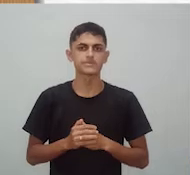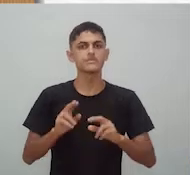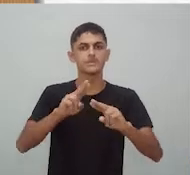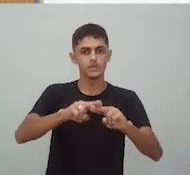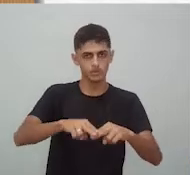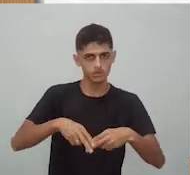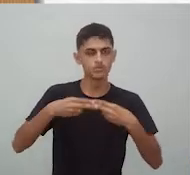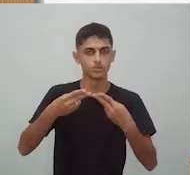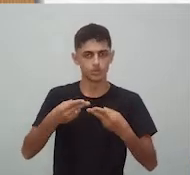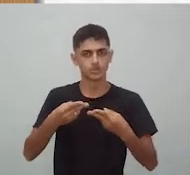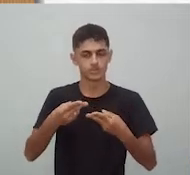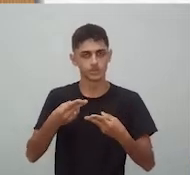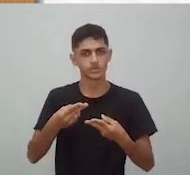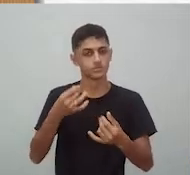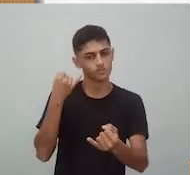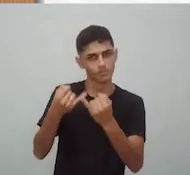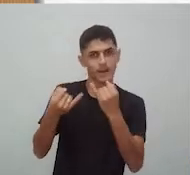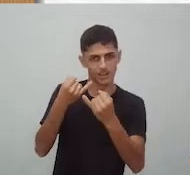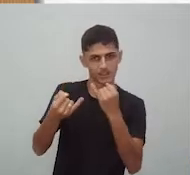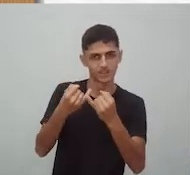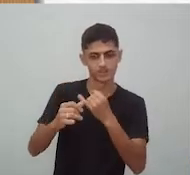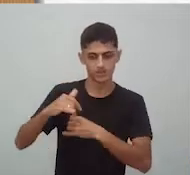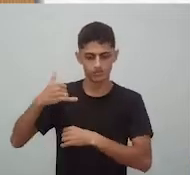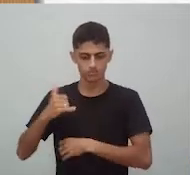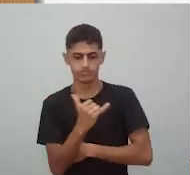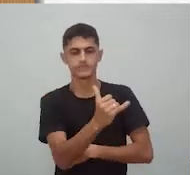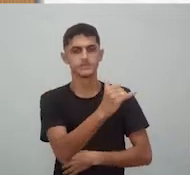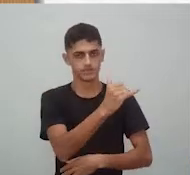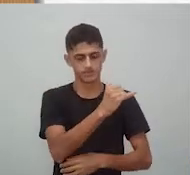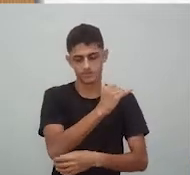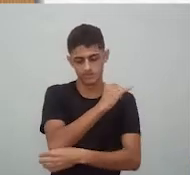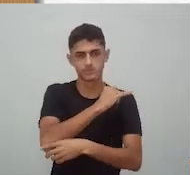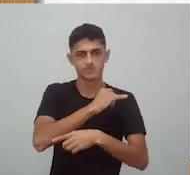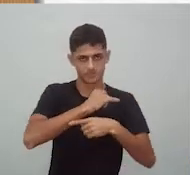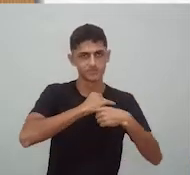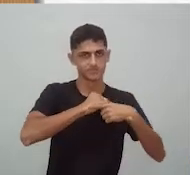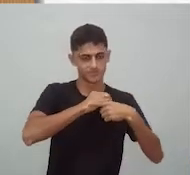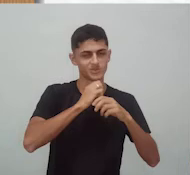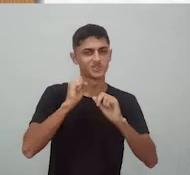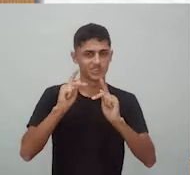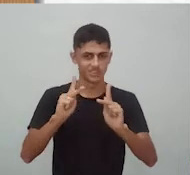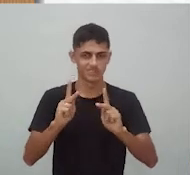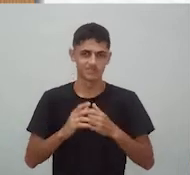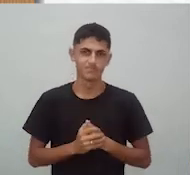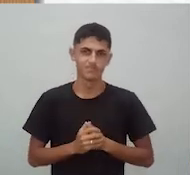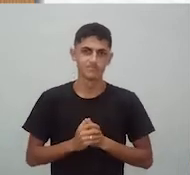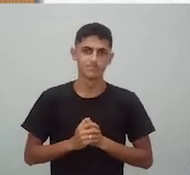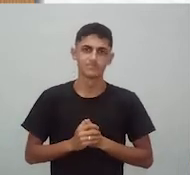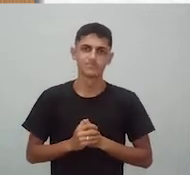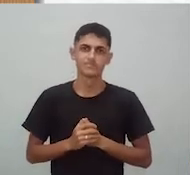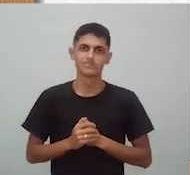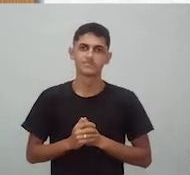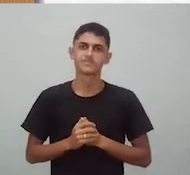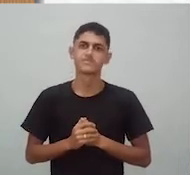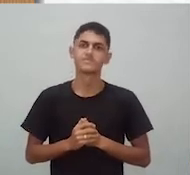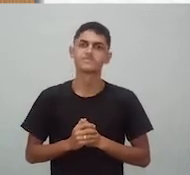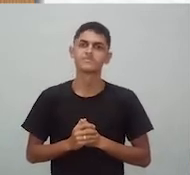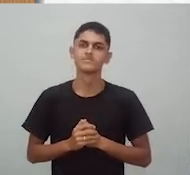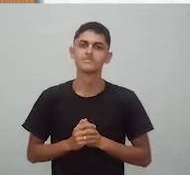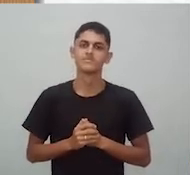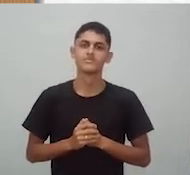de fato, a gente normalmente toma um choque porque, na verdade, você está batendo em neurônios, certo? E